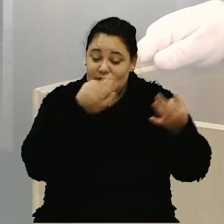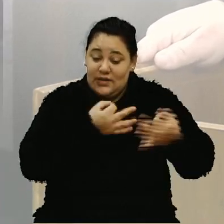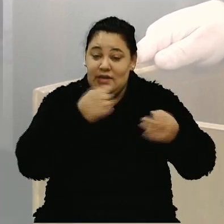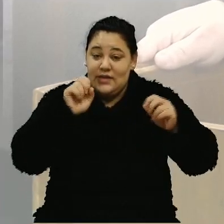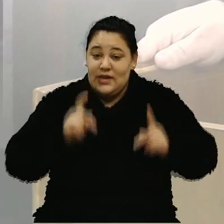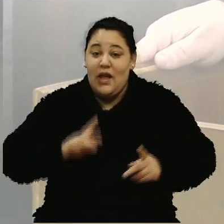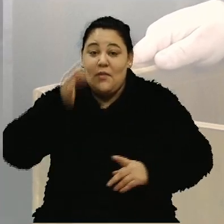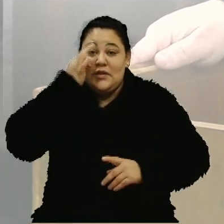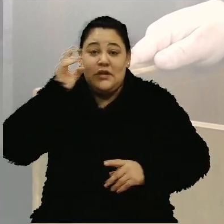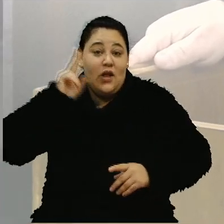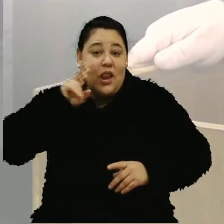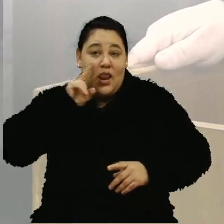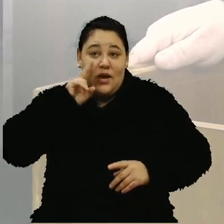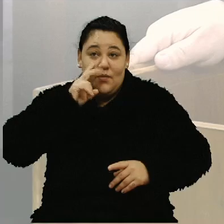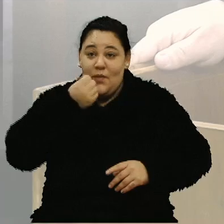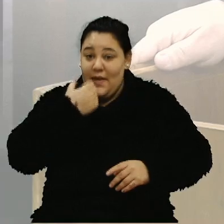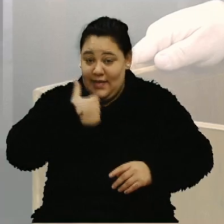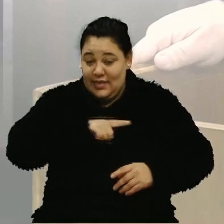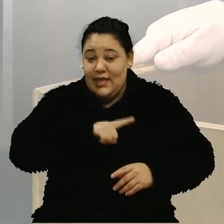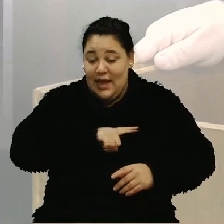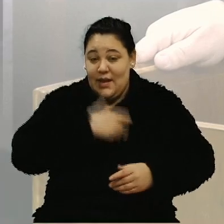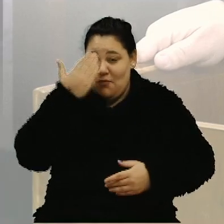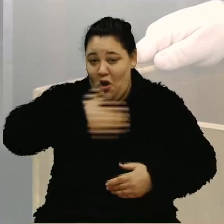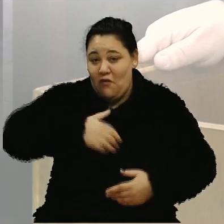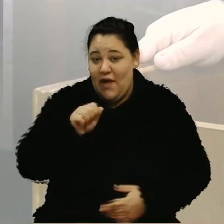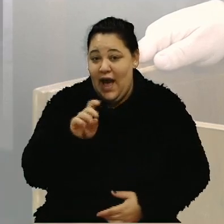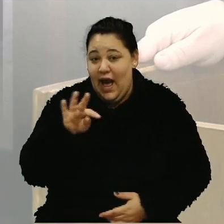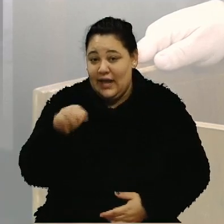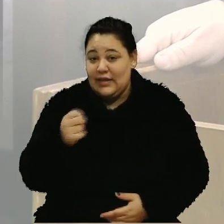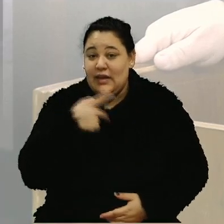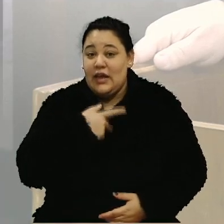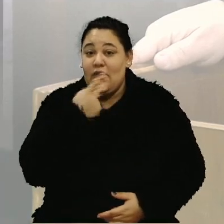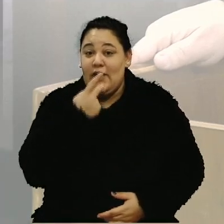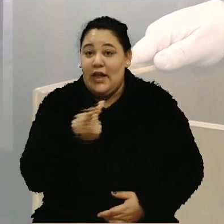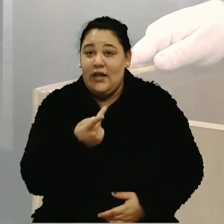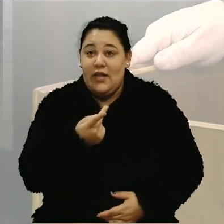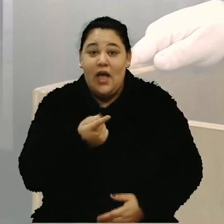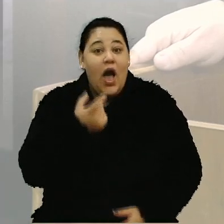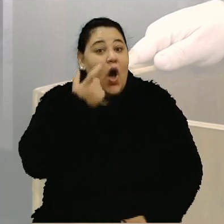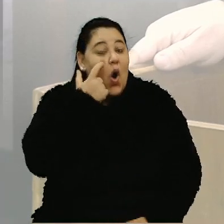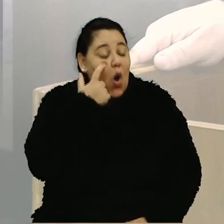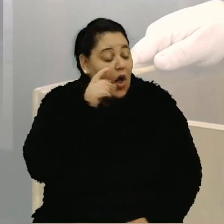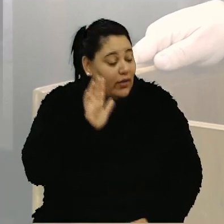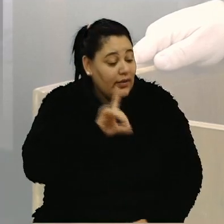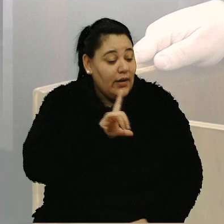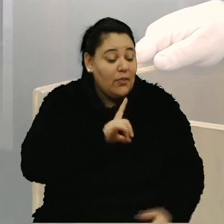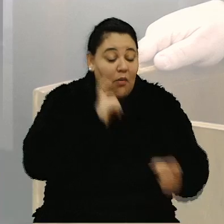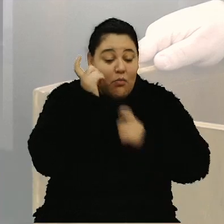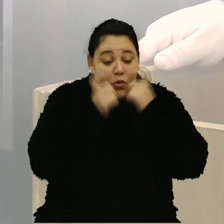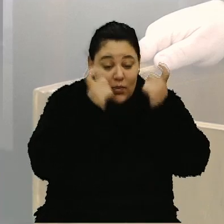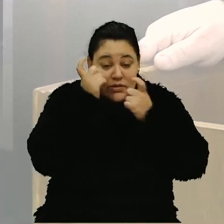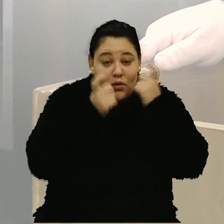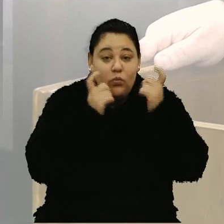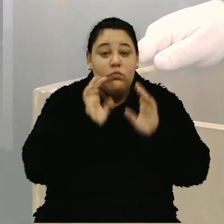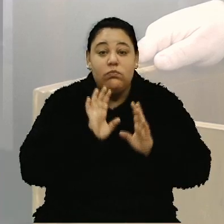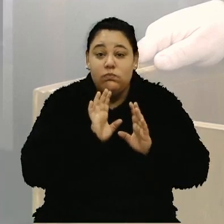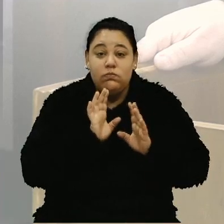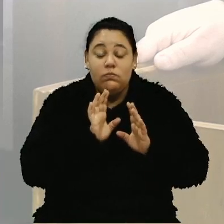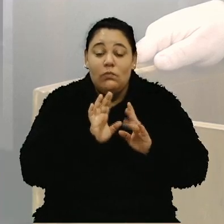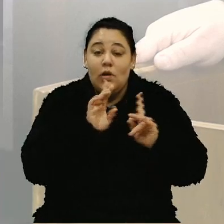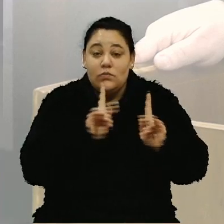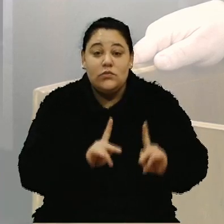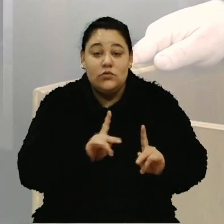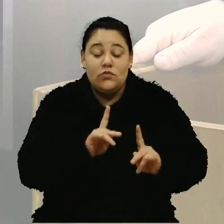lembro muito bem, tem ata, enfim, tudo mais, que eu dizia, olha que há uma preocupação muito grande aí, que as pessoas